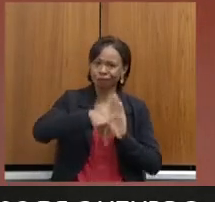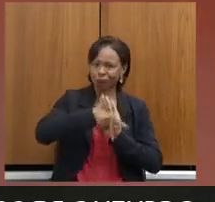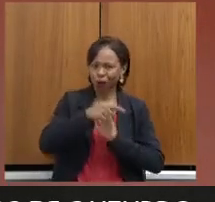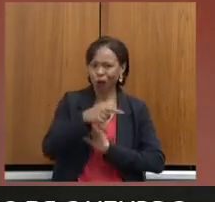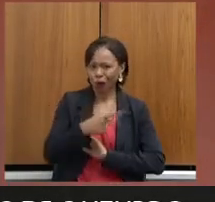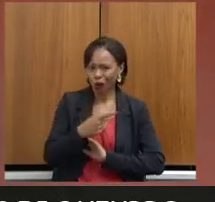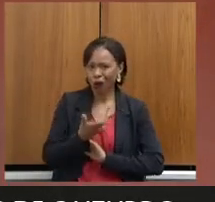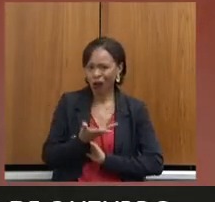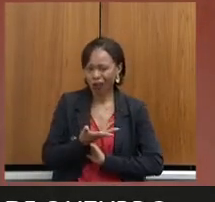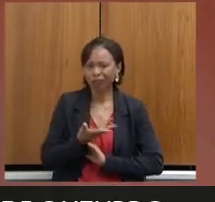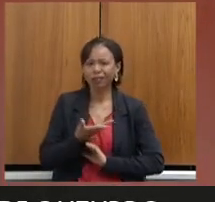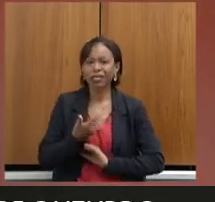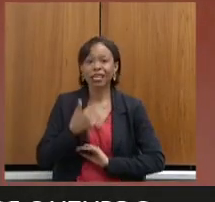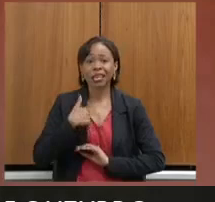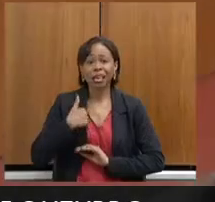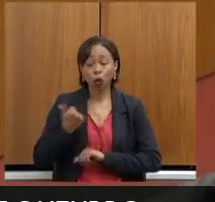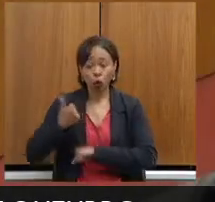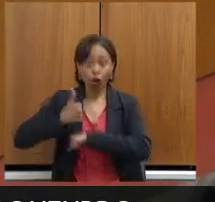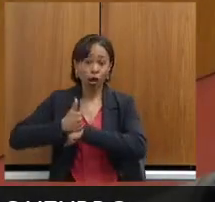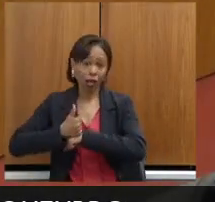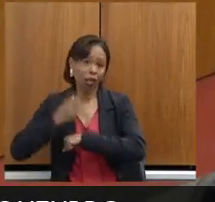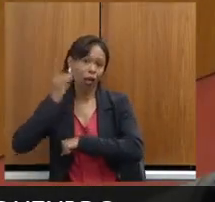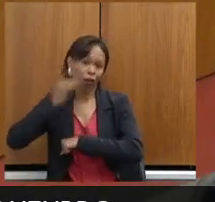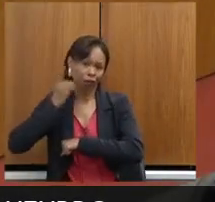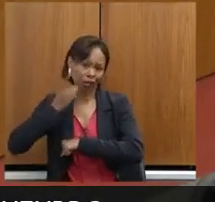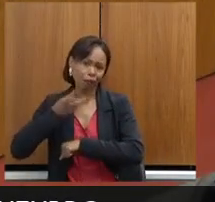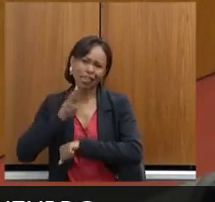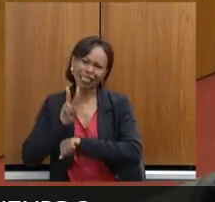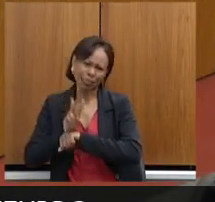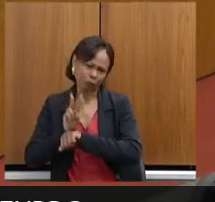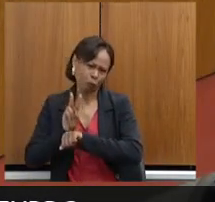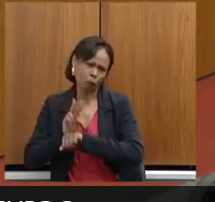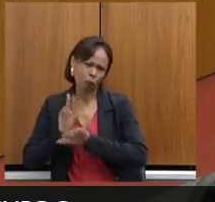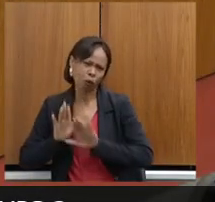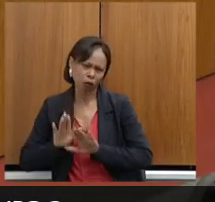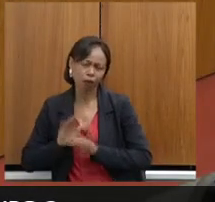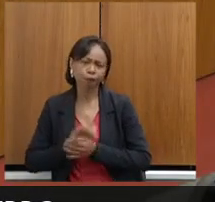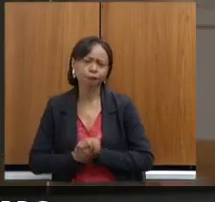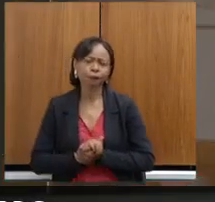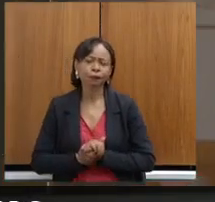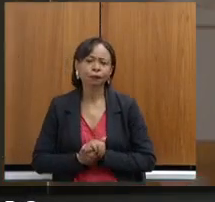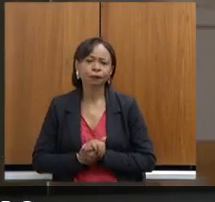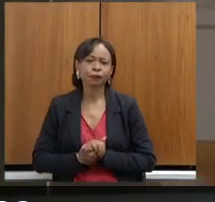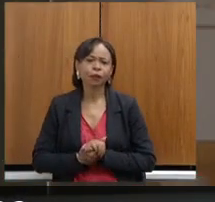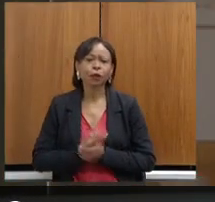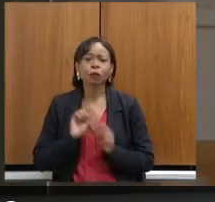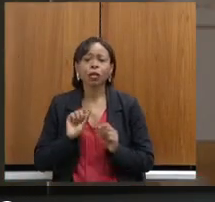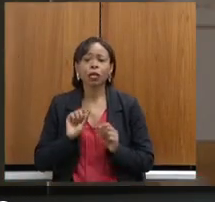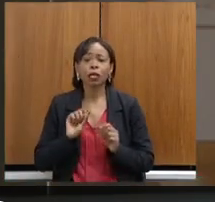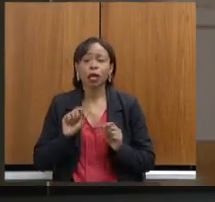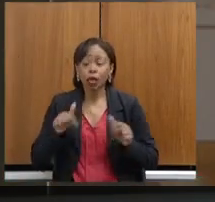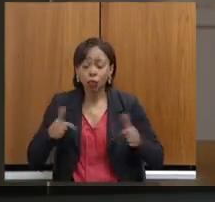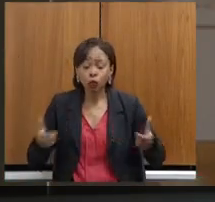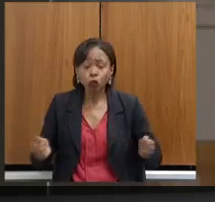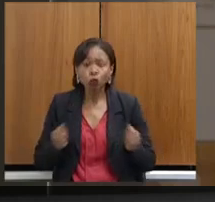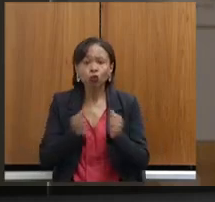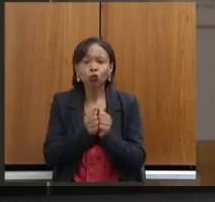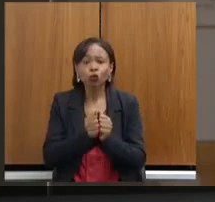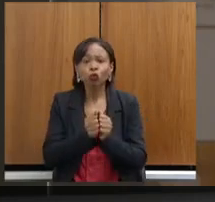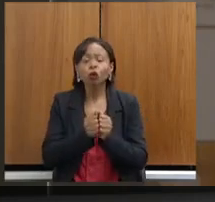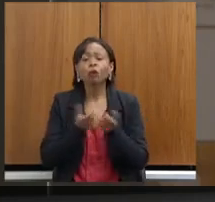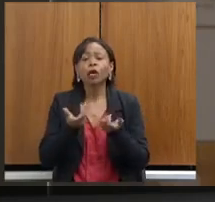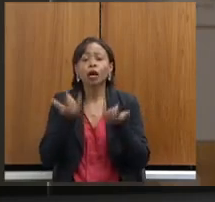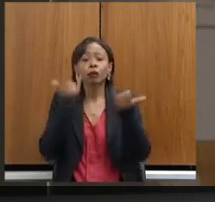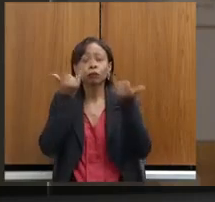estou aqui ocupando um cargo que a temporário né para que nós possamos trazer aí